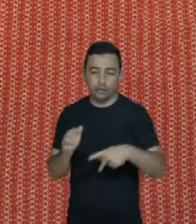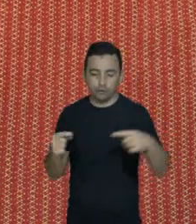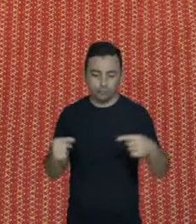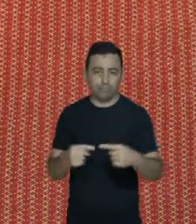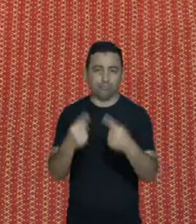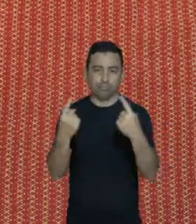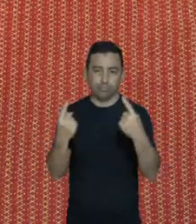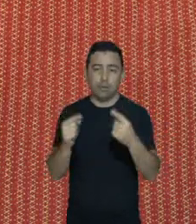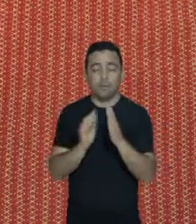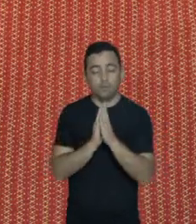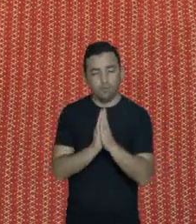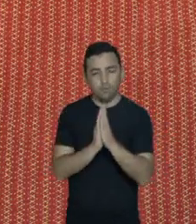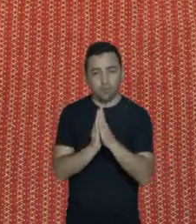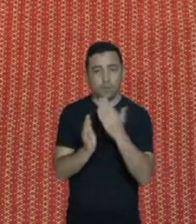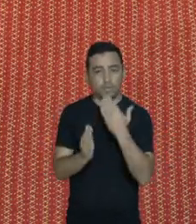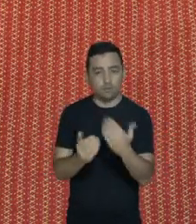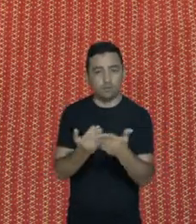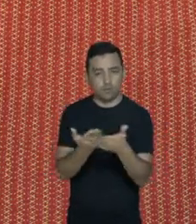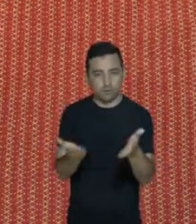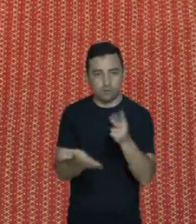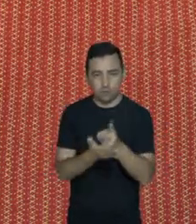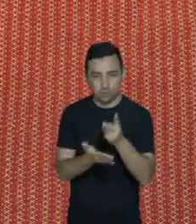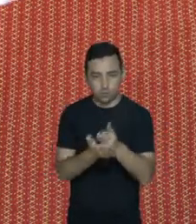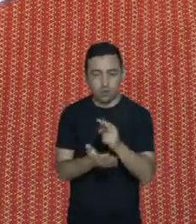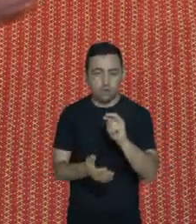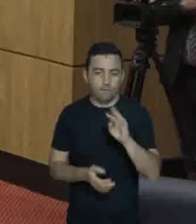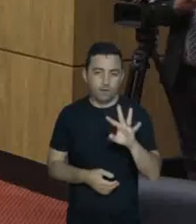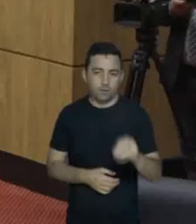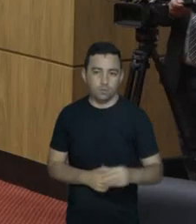apoio aos demais nobres pela manutenção do veto.